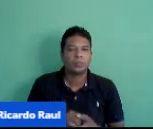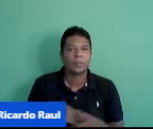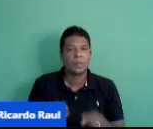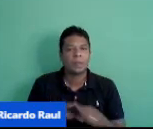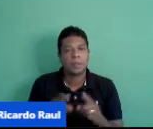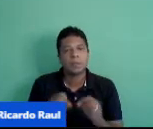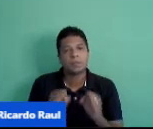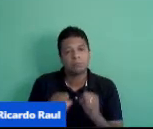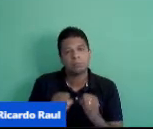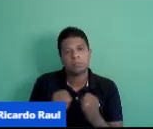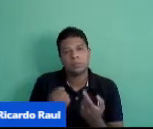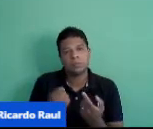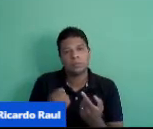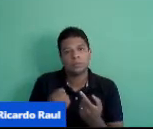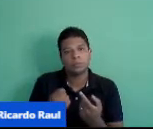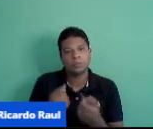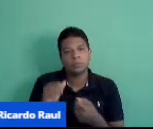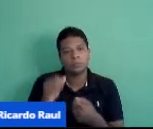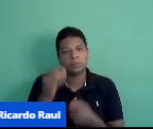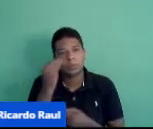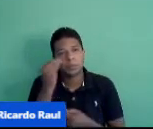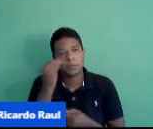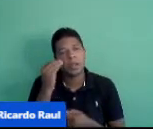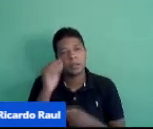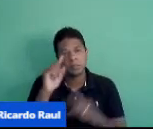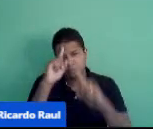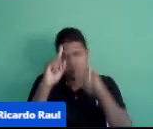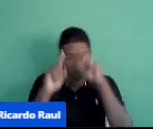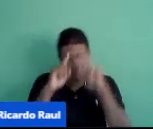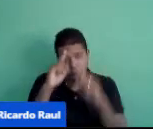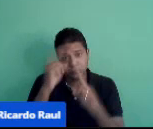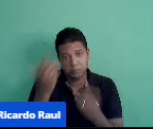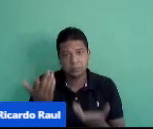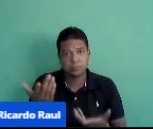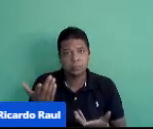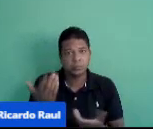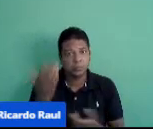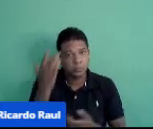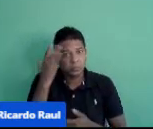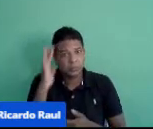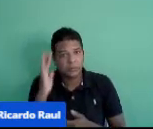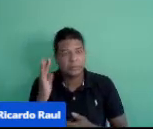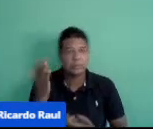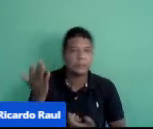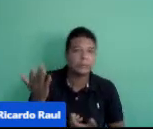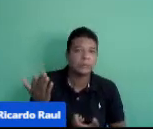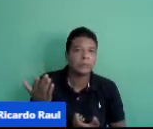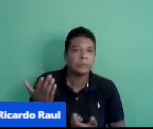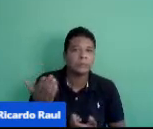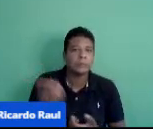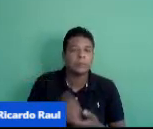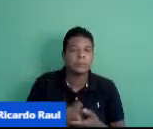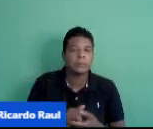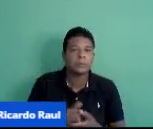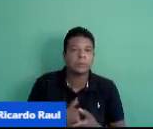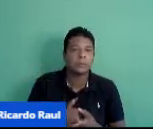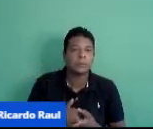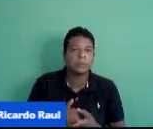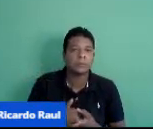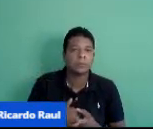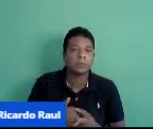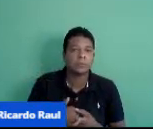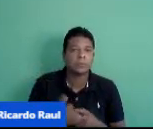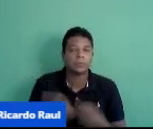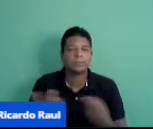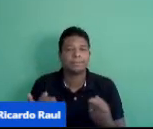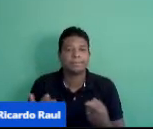gente pode estar se considerando, mas eu acredito que seja um tanto quanto inviável, né? Inclusive, por questão mesmo